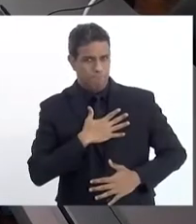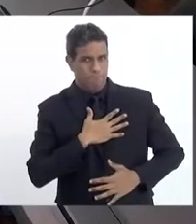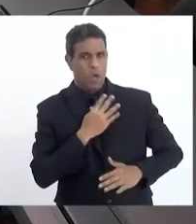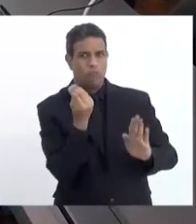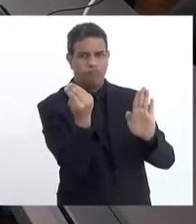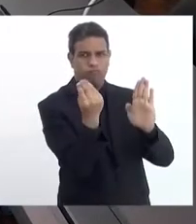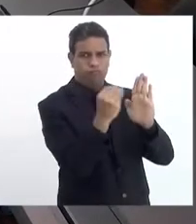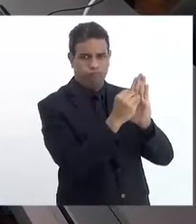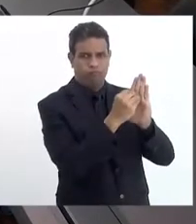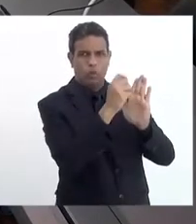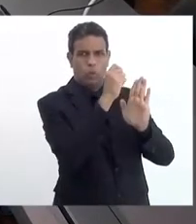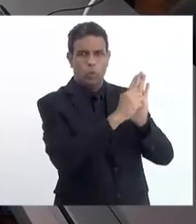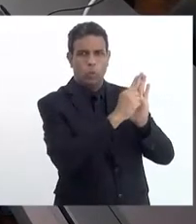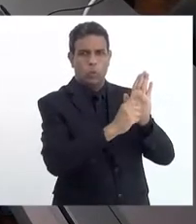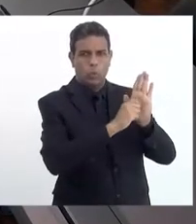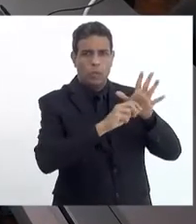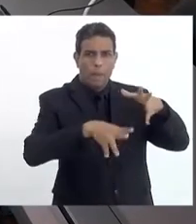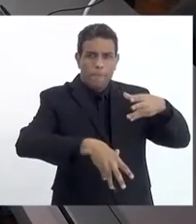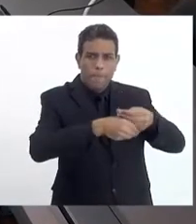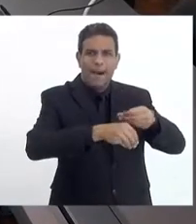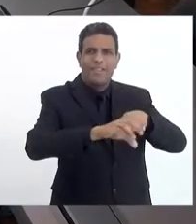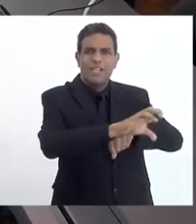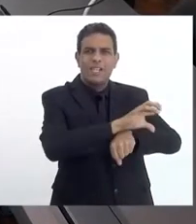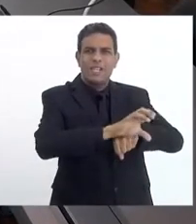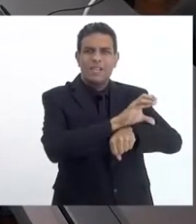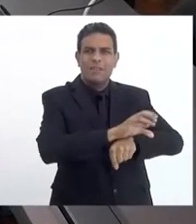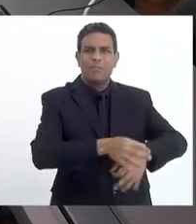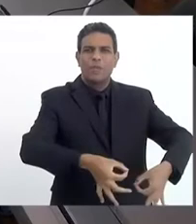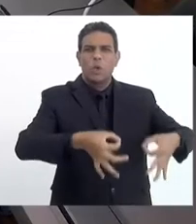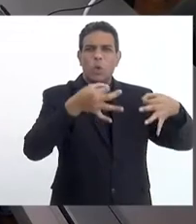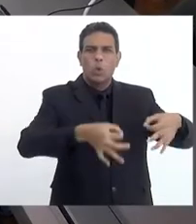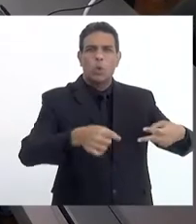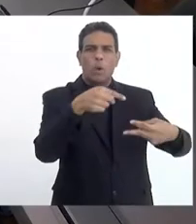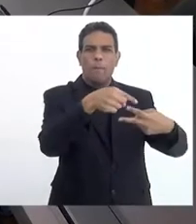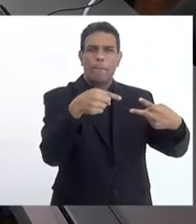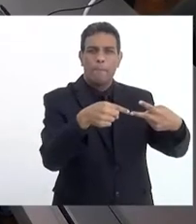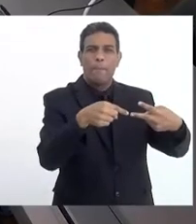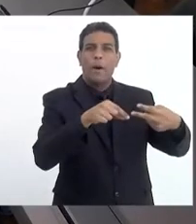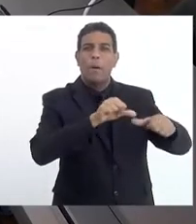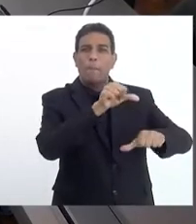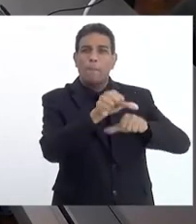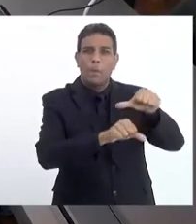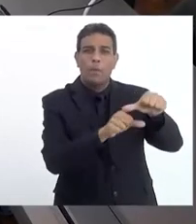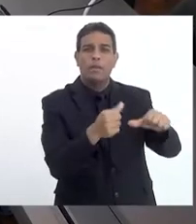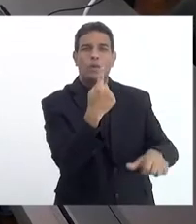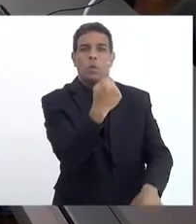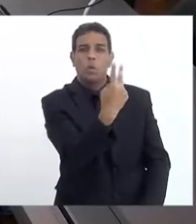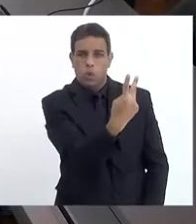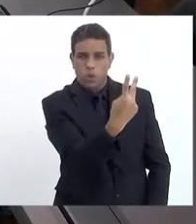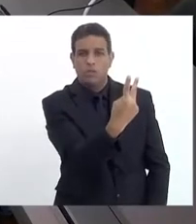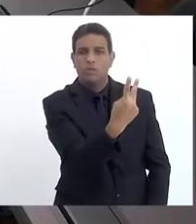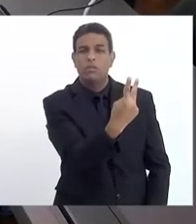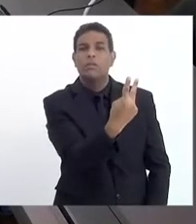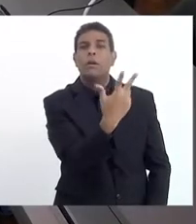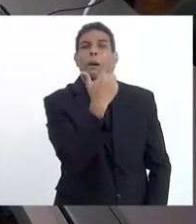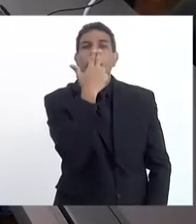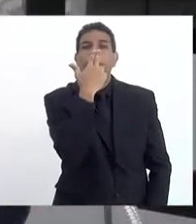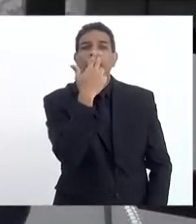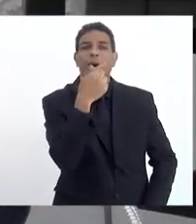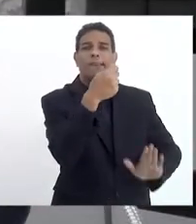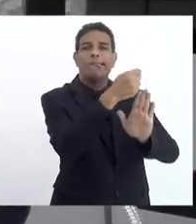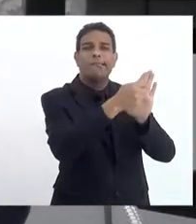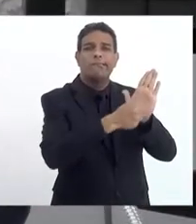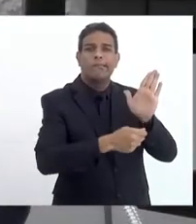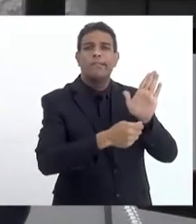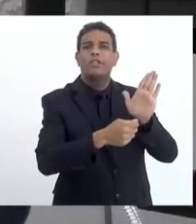com constitucionalidade com as emendas são justamente as duas emendas modificativas 1 e 2, a primeira delas que altera